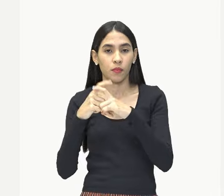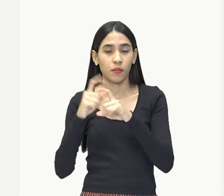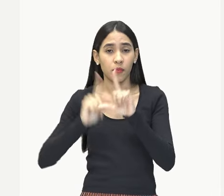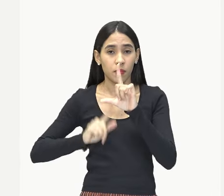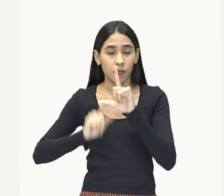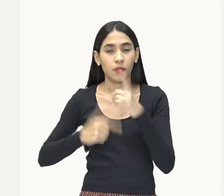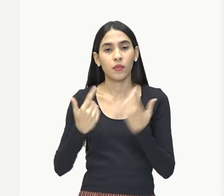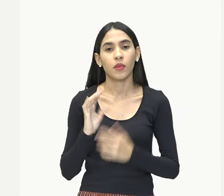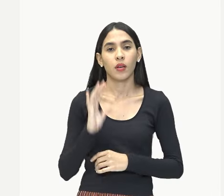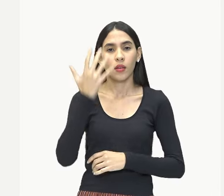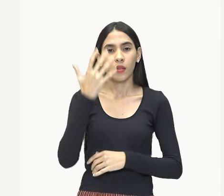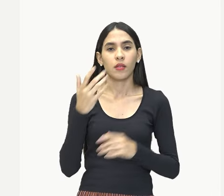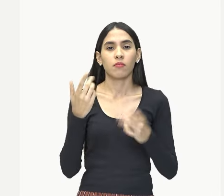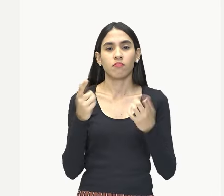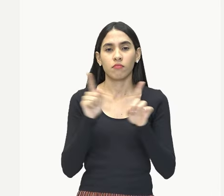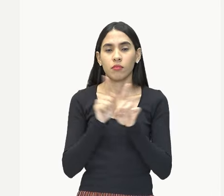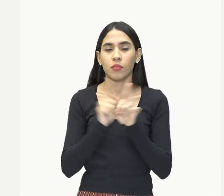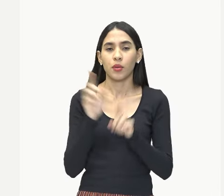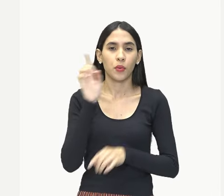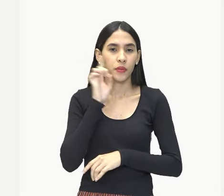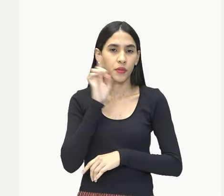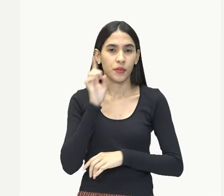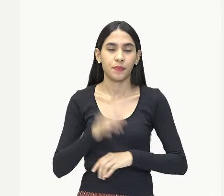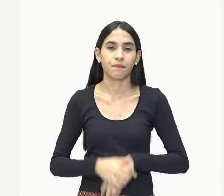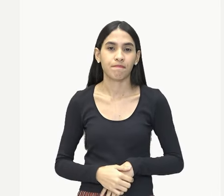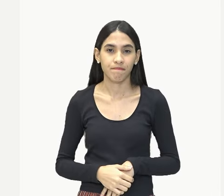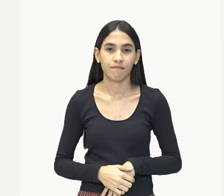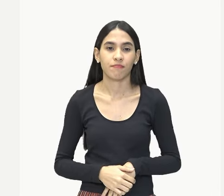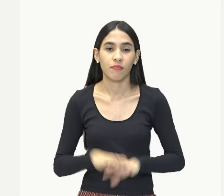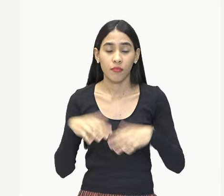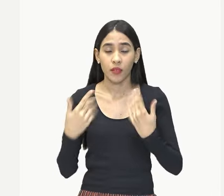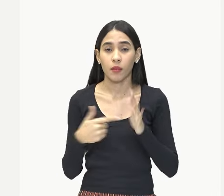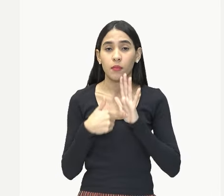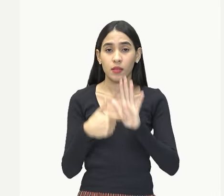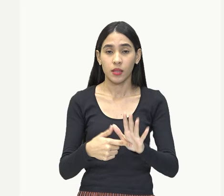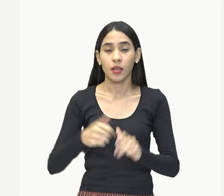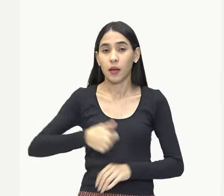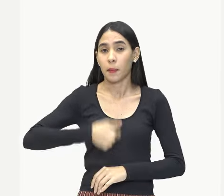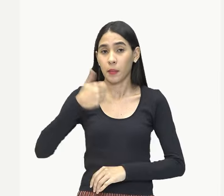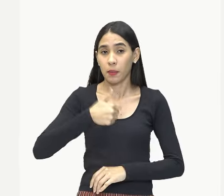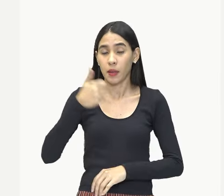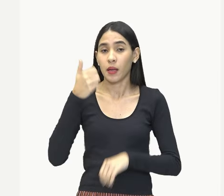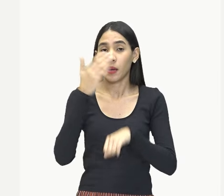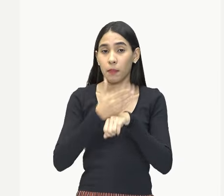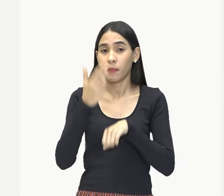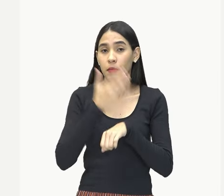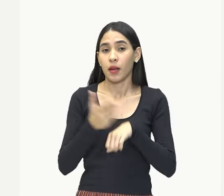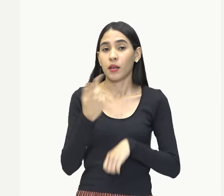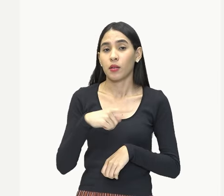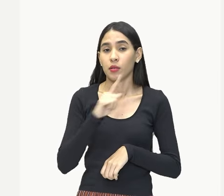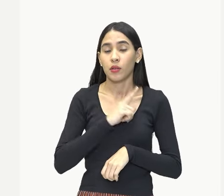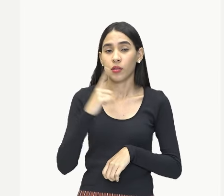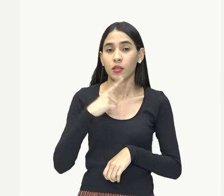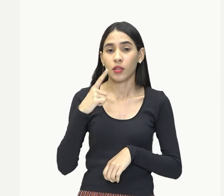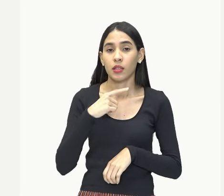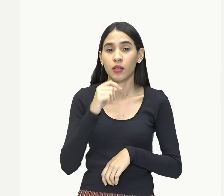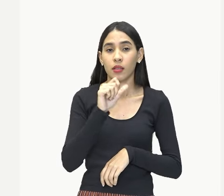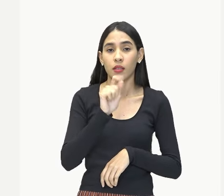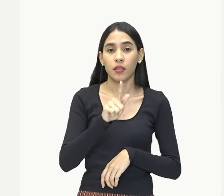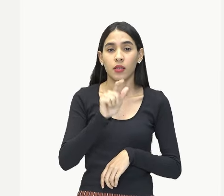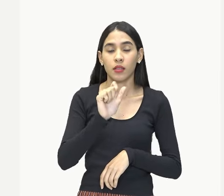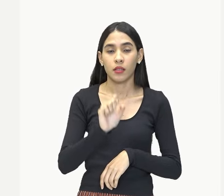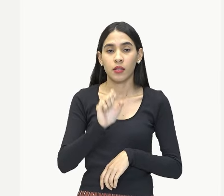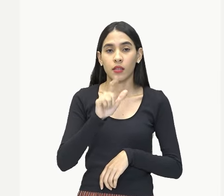em situações até do cotidiano. Então, trazendo aí a primeira aplicação, nós temos na